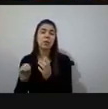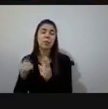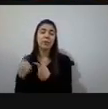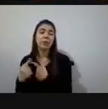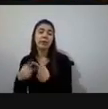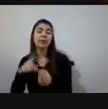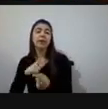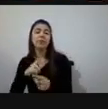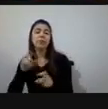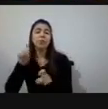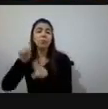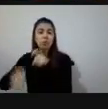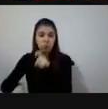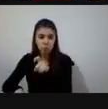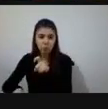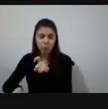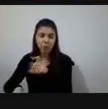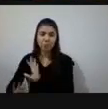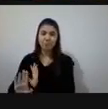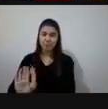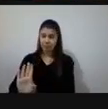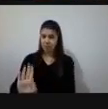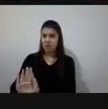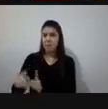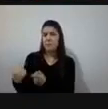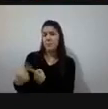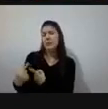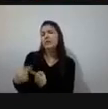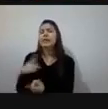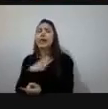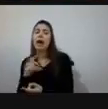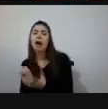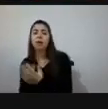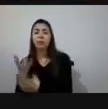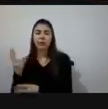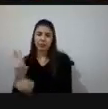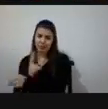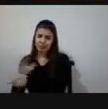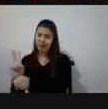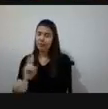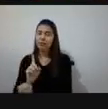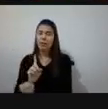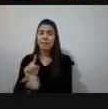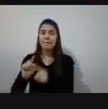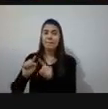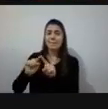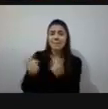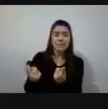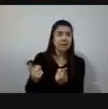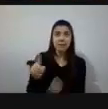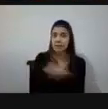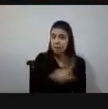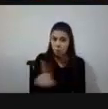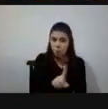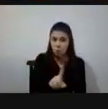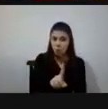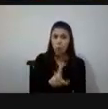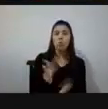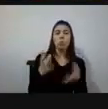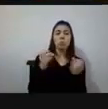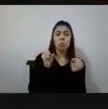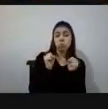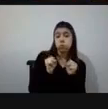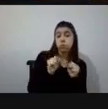si, é que vai estar sendo cometida uma violência sexual. E ali você deixou bem claro que